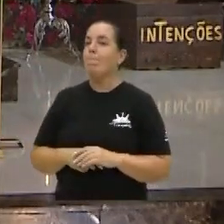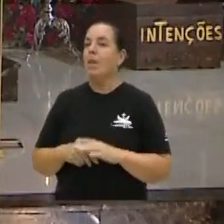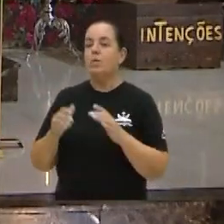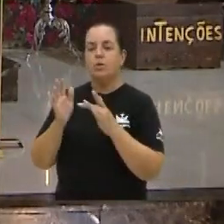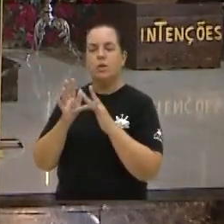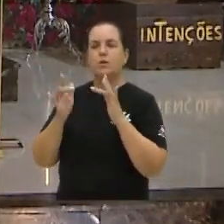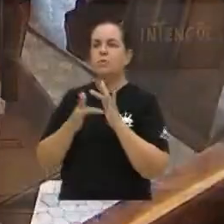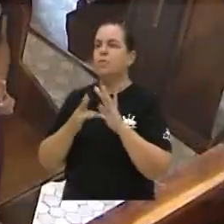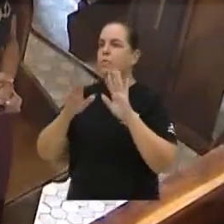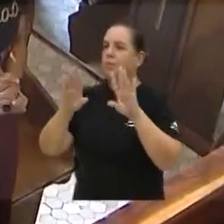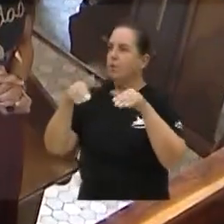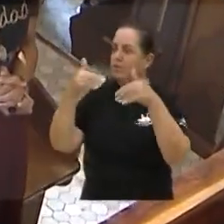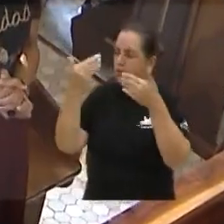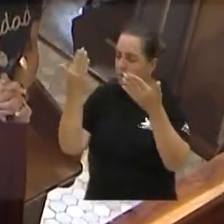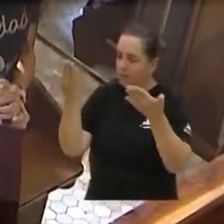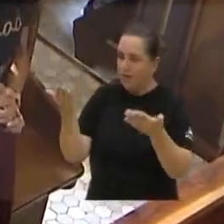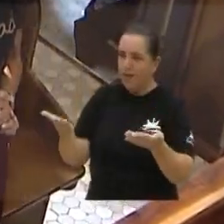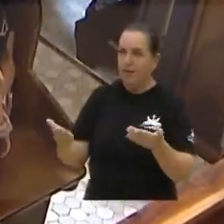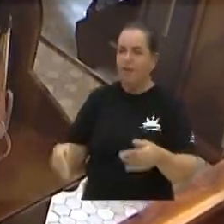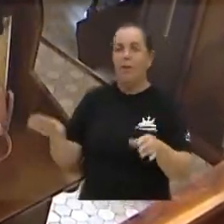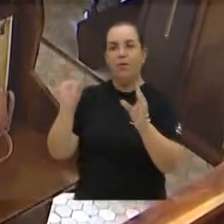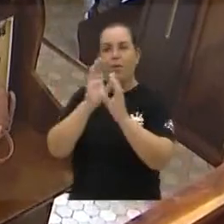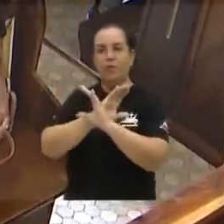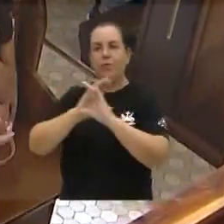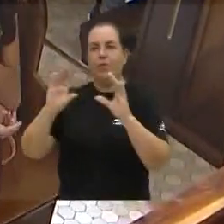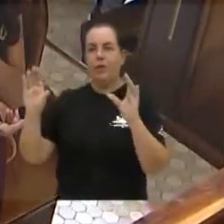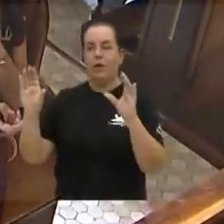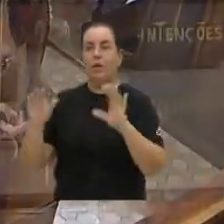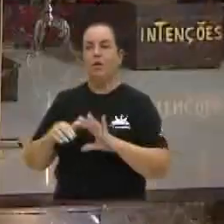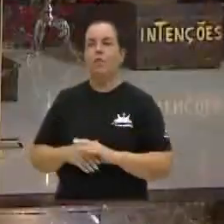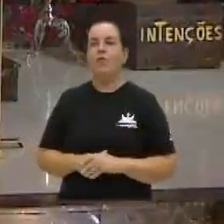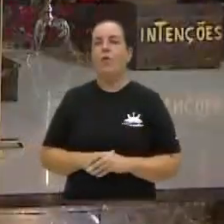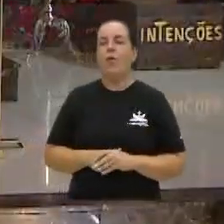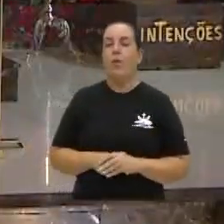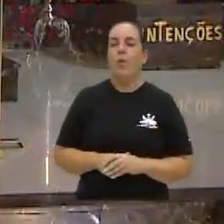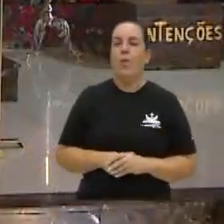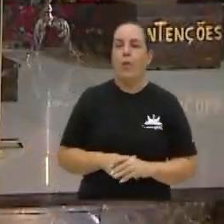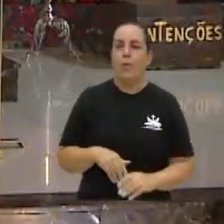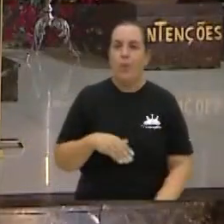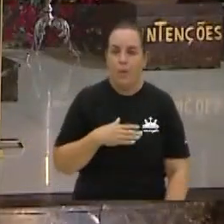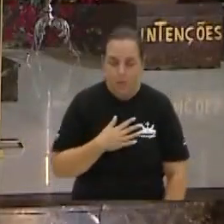vós. Jesus, eu confio em